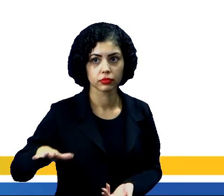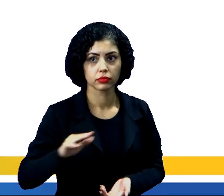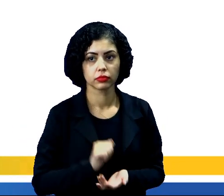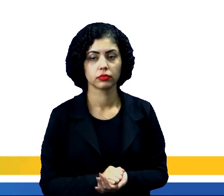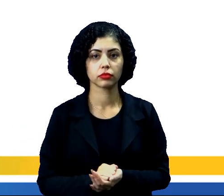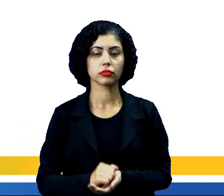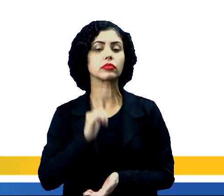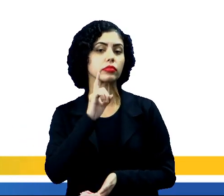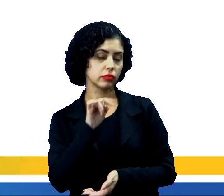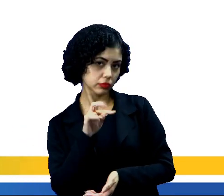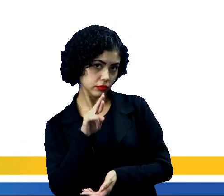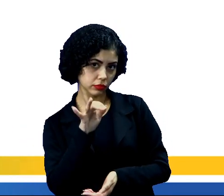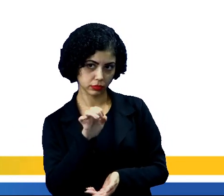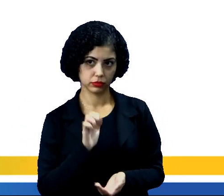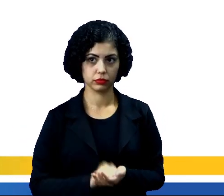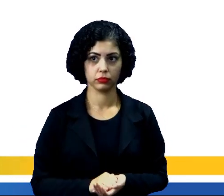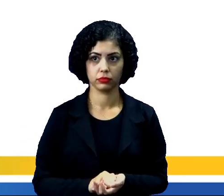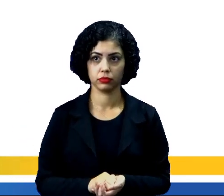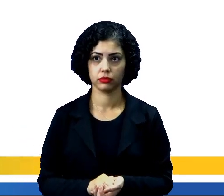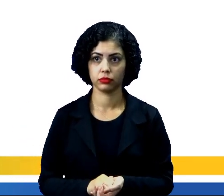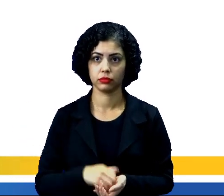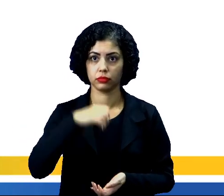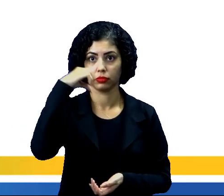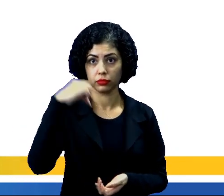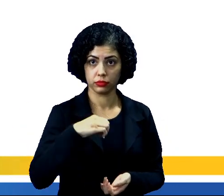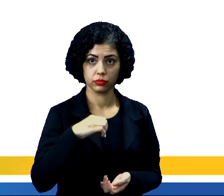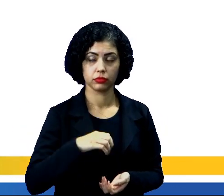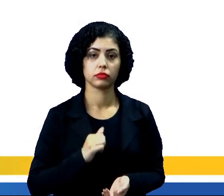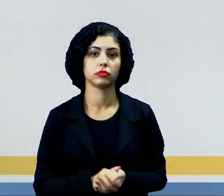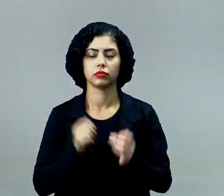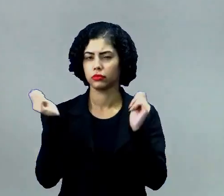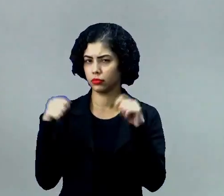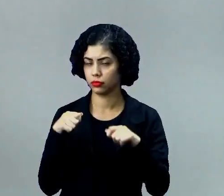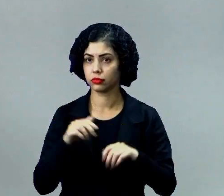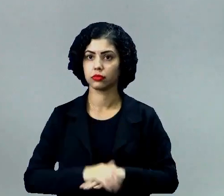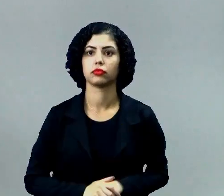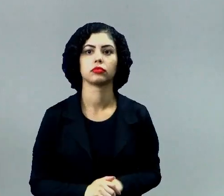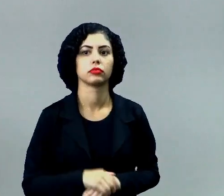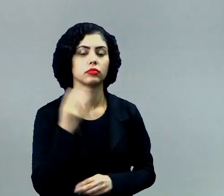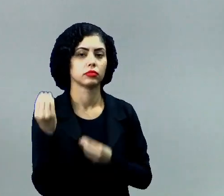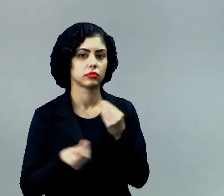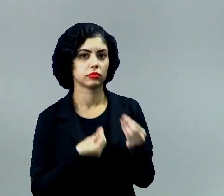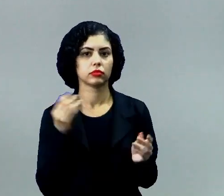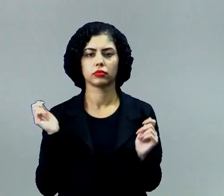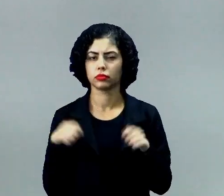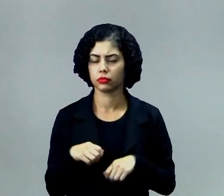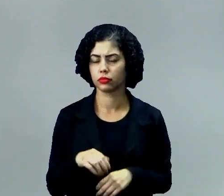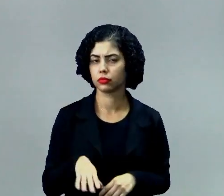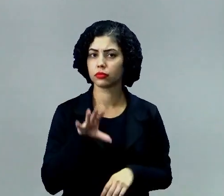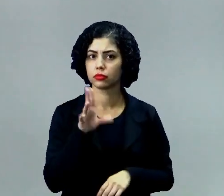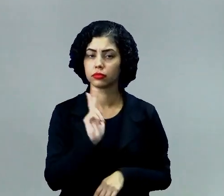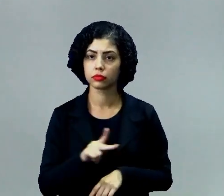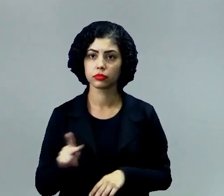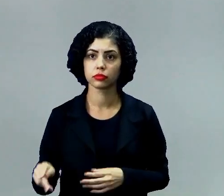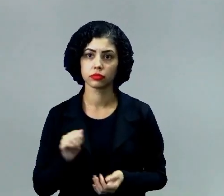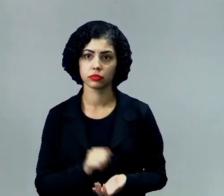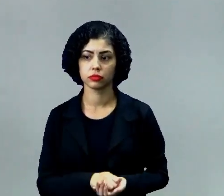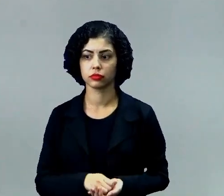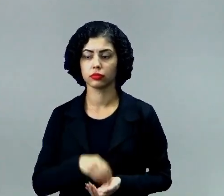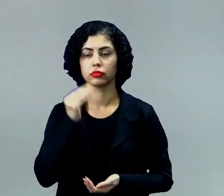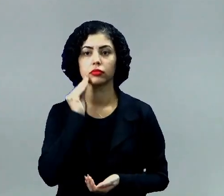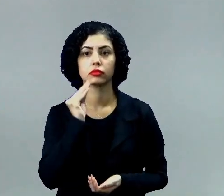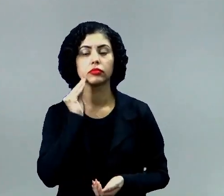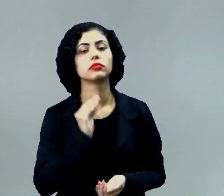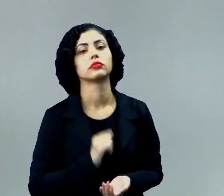de diamante, sendo que são com 9 entradas possíveis. Como assim entradas possíveis, professor? Vamos aqui